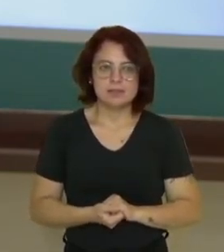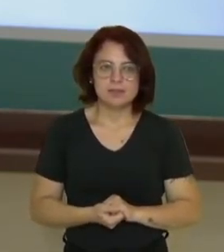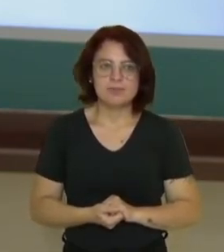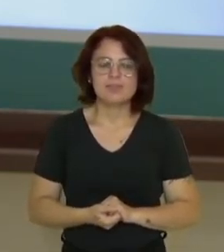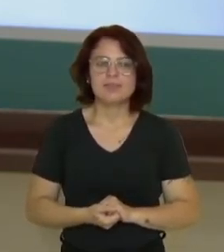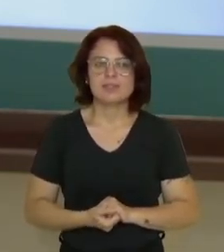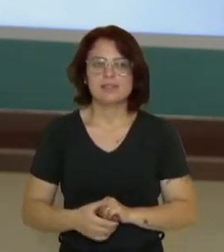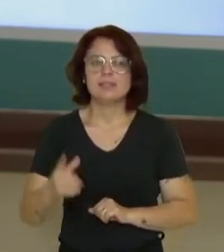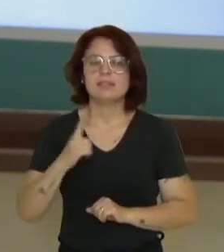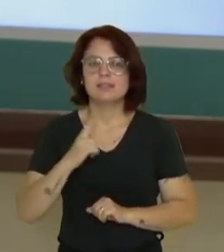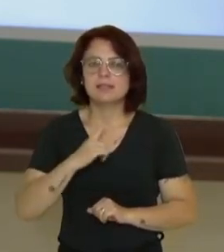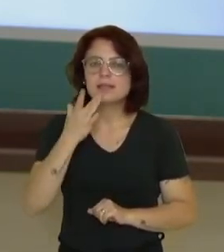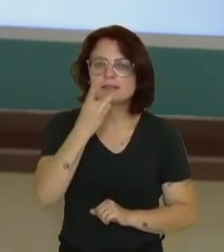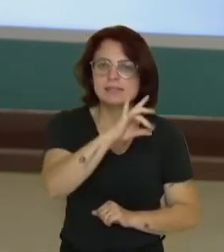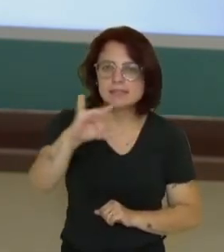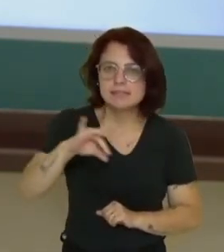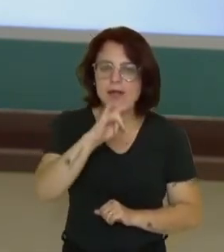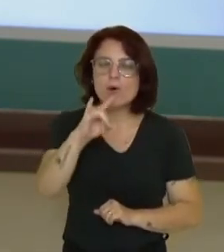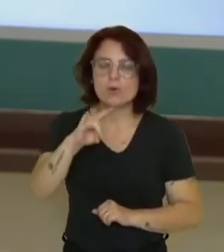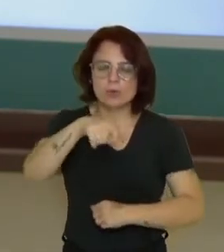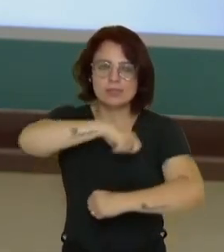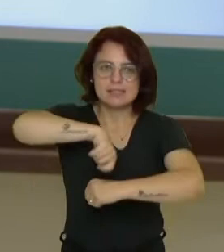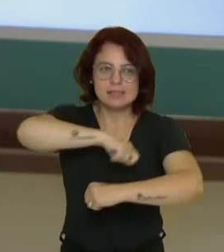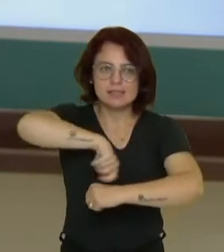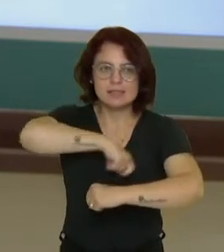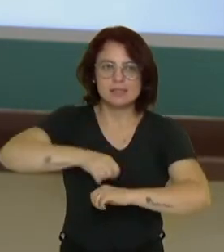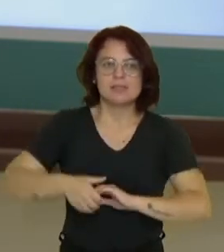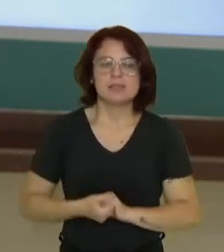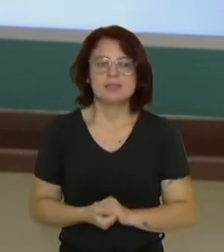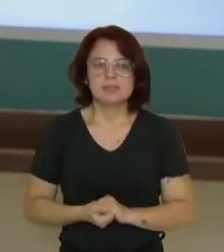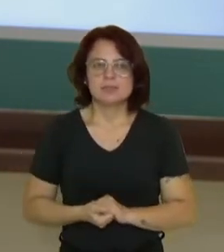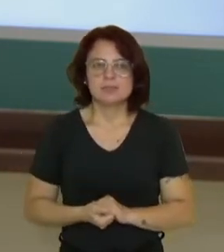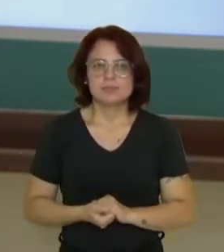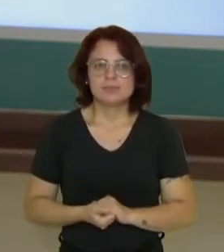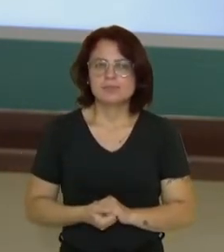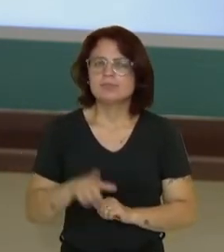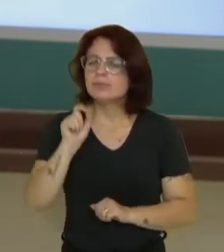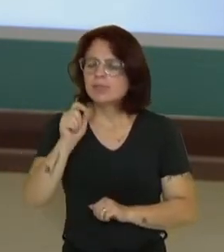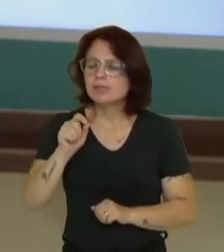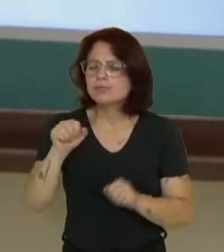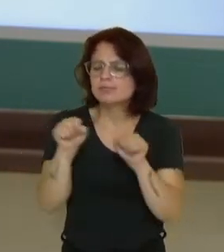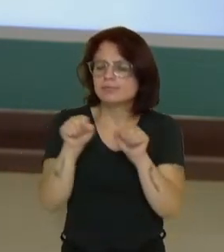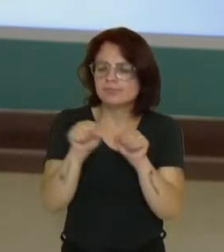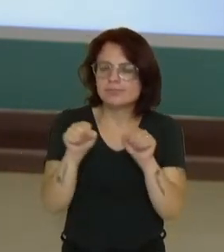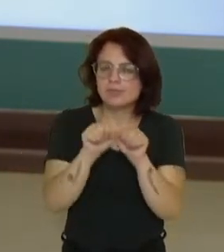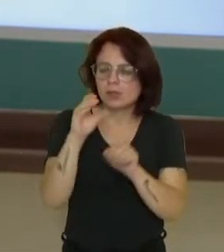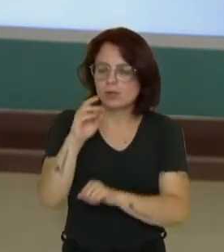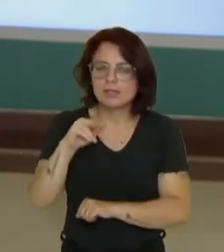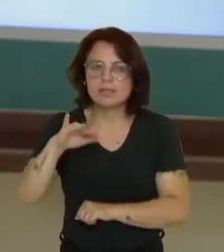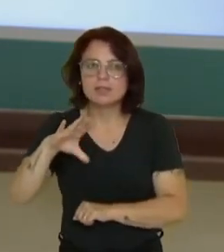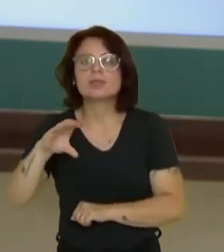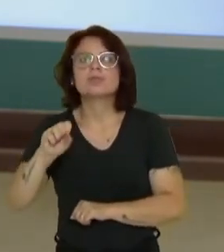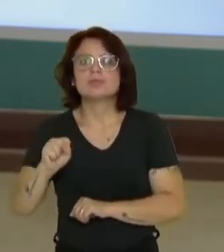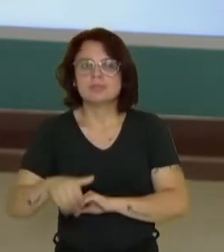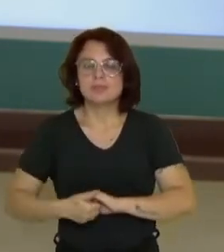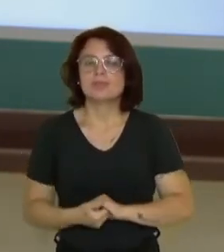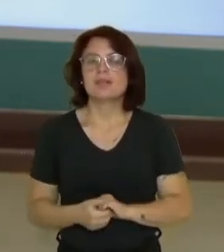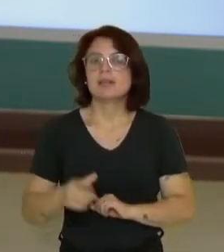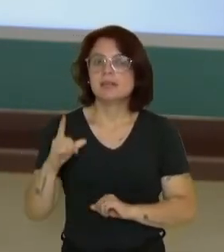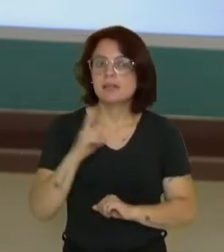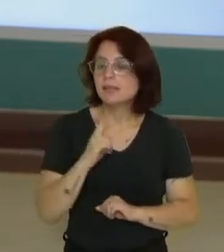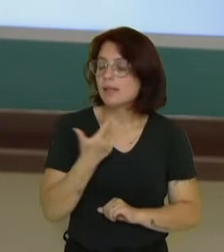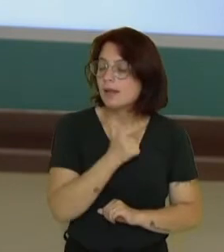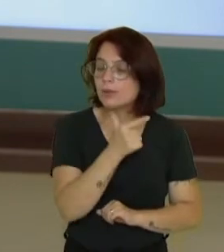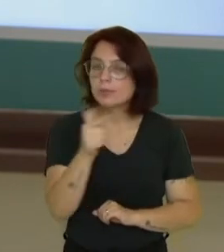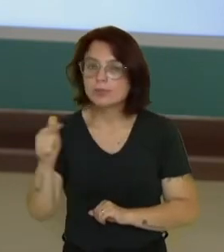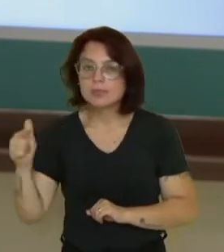o sal de cozinha. Os compostos orgânicos, geralmente eles não